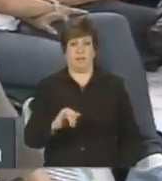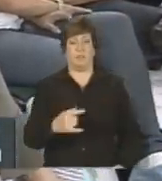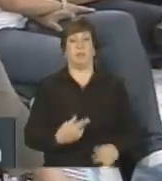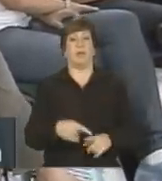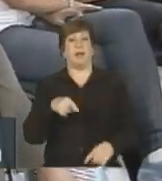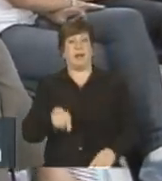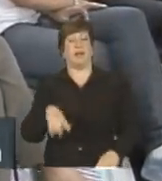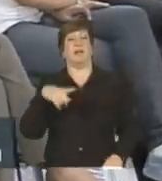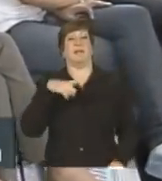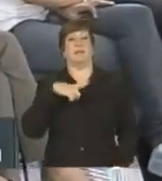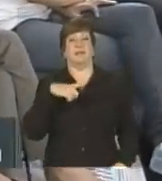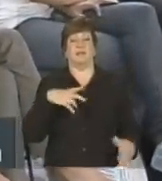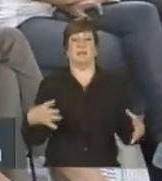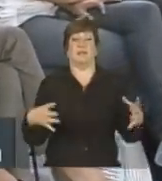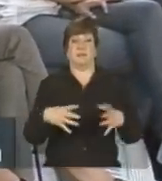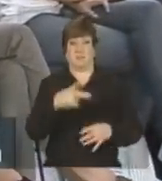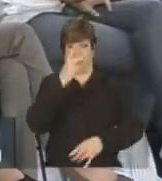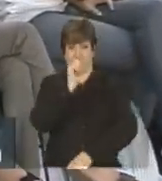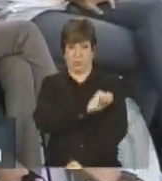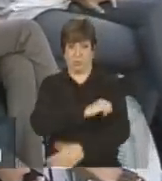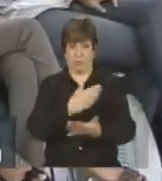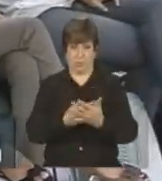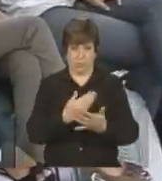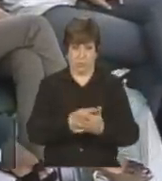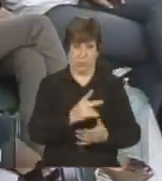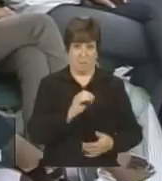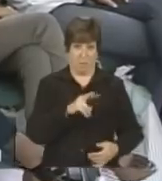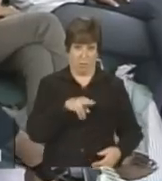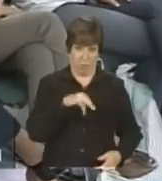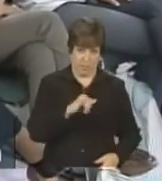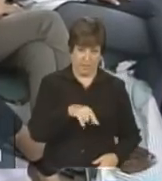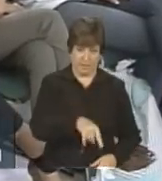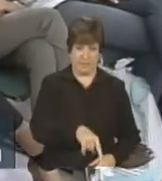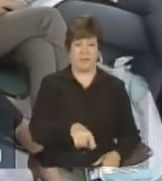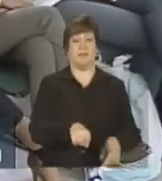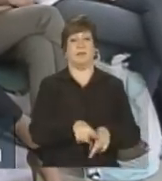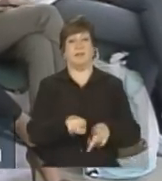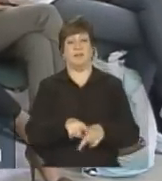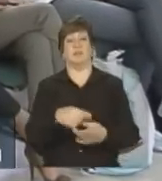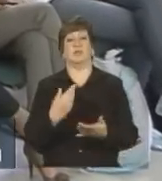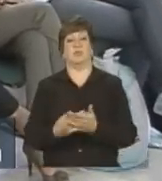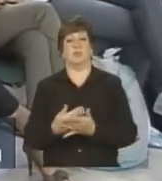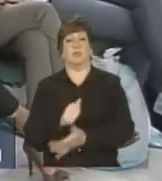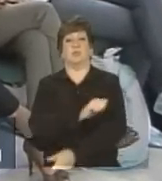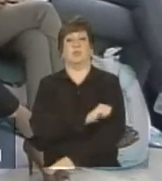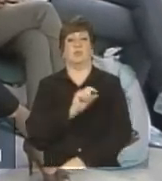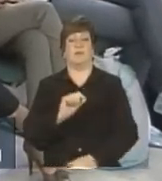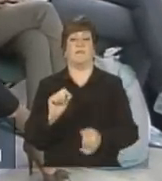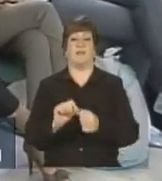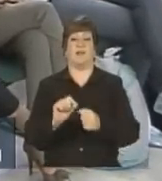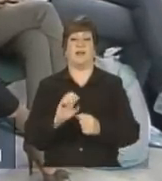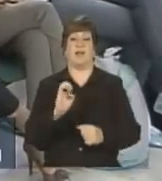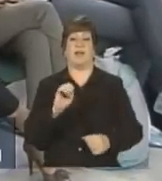ele contempla estudantes do ProUni e estudantes que fizeram o Enem.